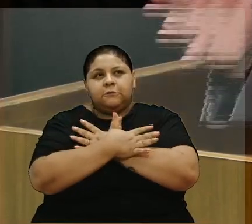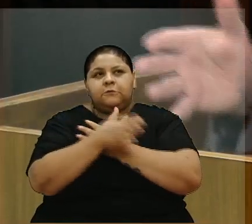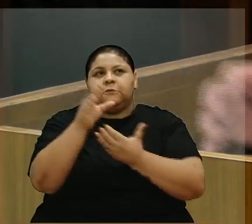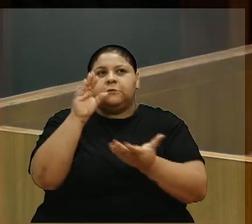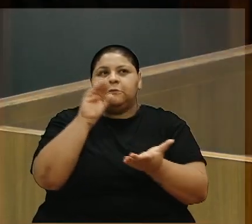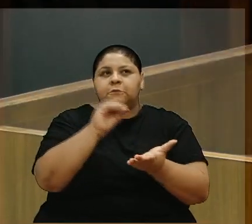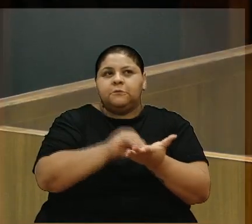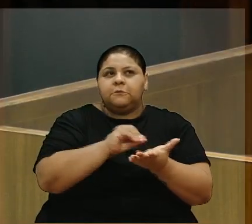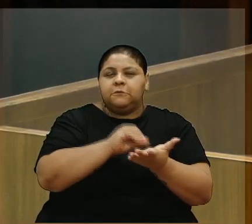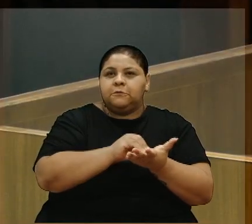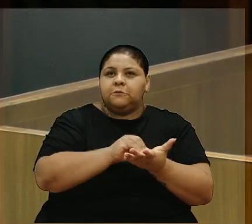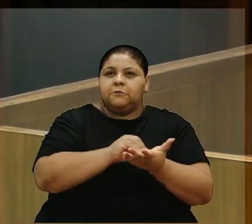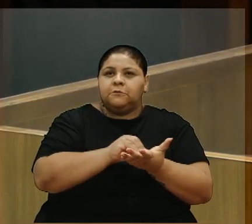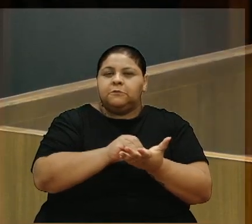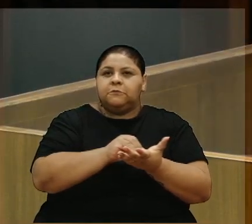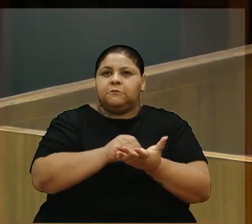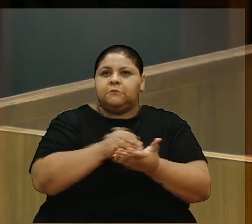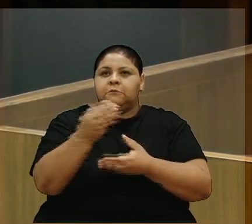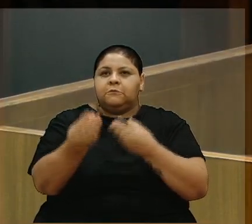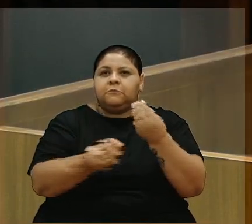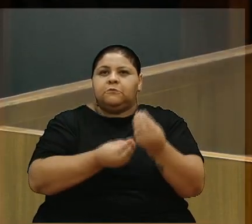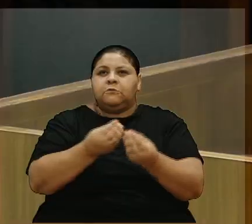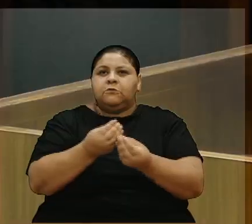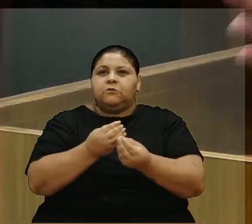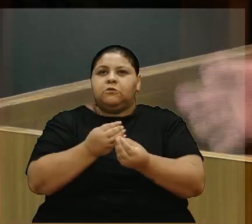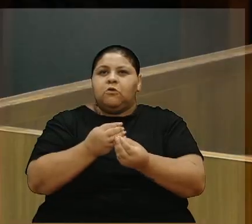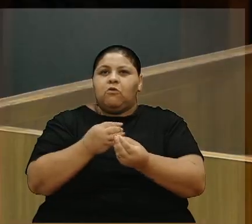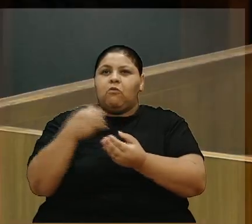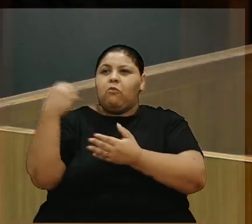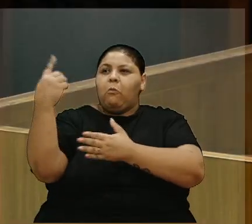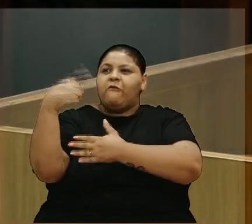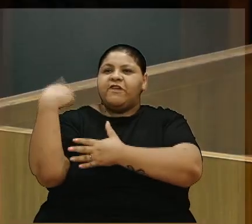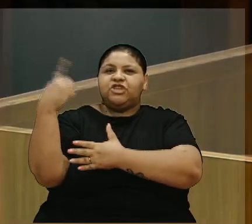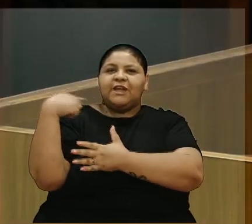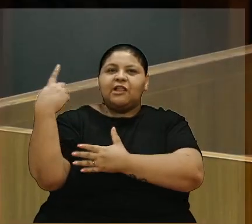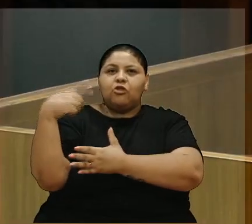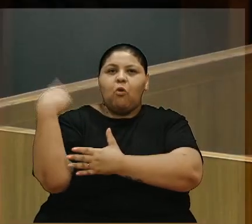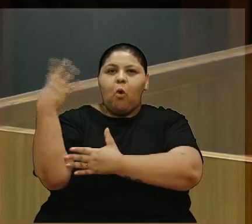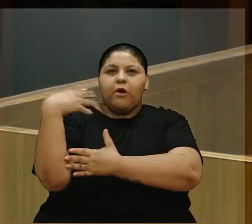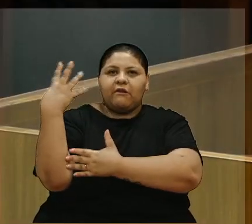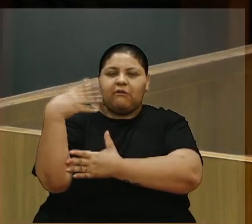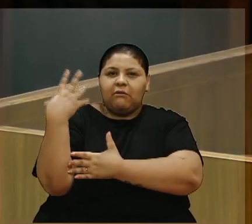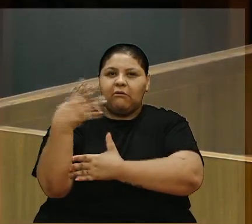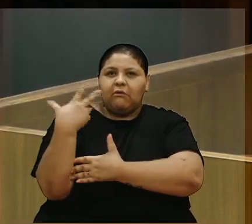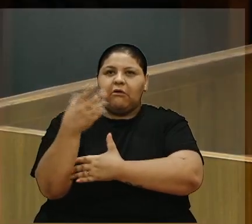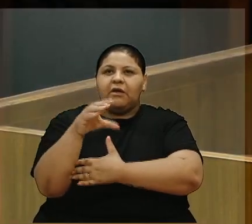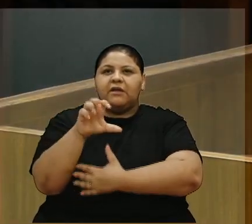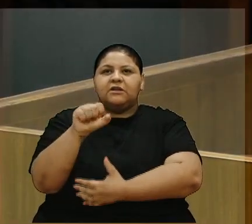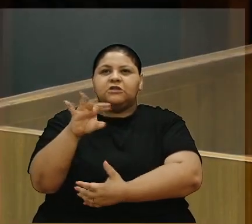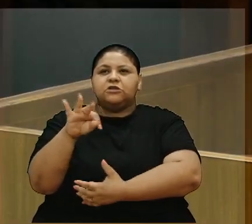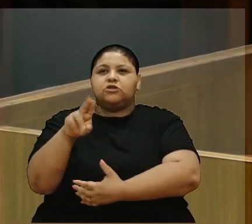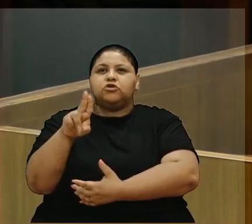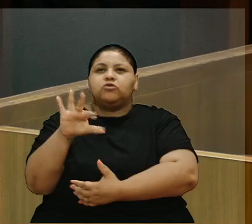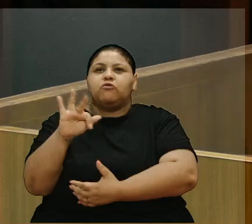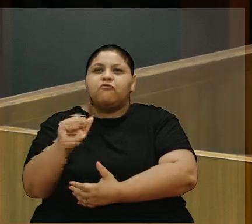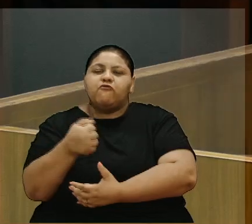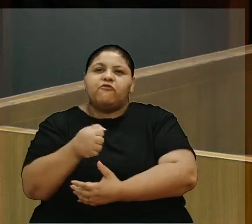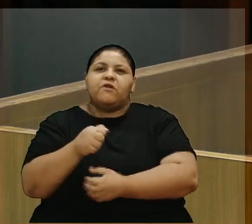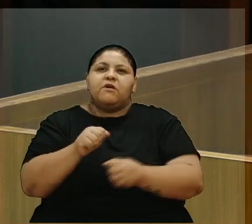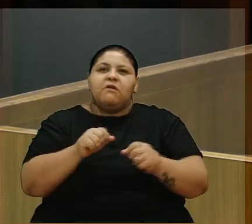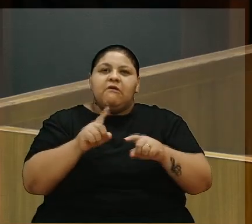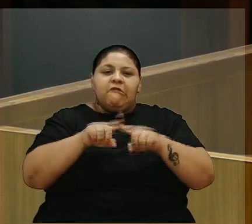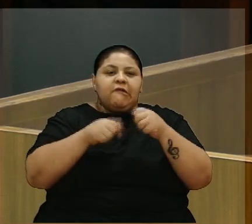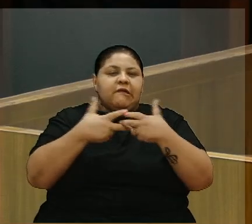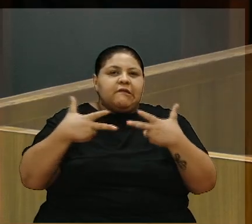Faltam situações como ventiladores, estufas, itens básicos para aquecer e ventilar